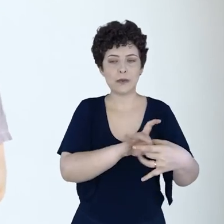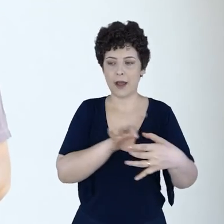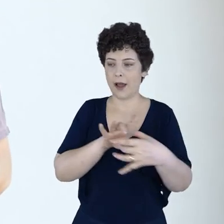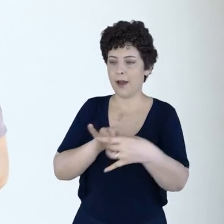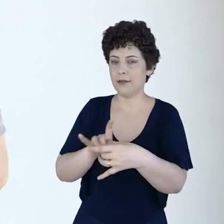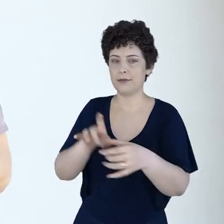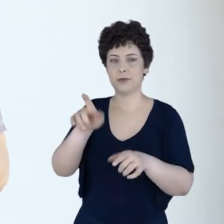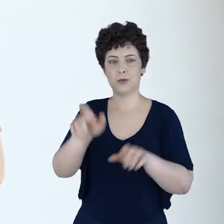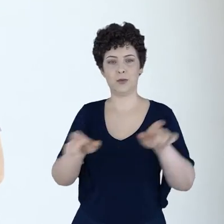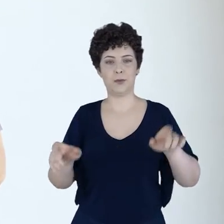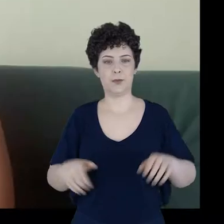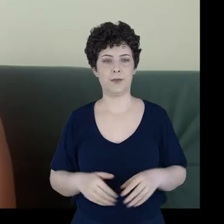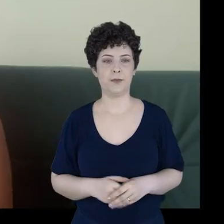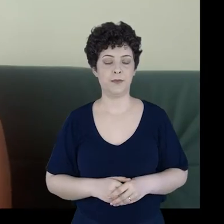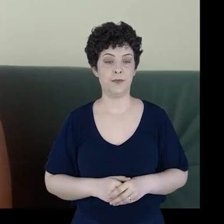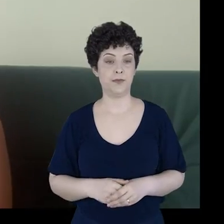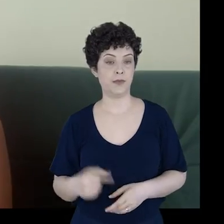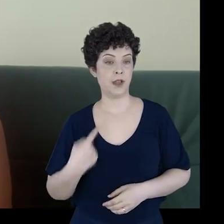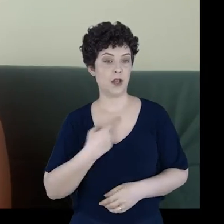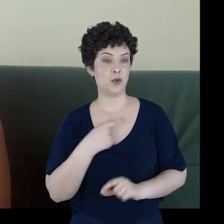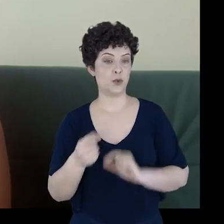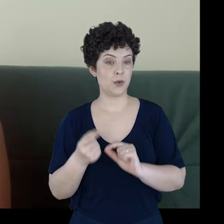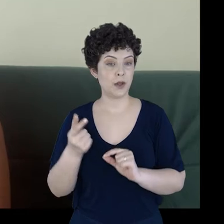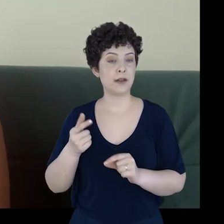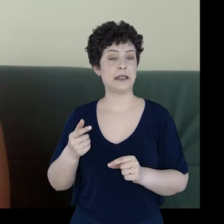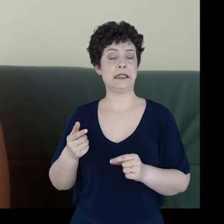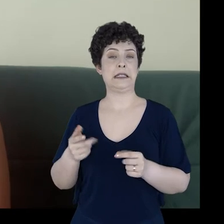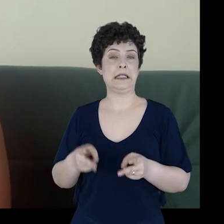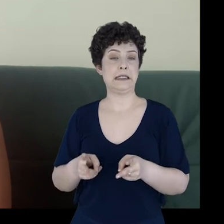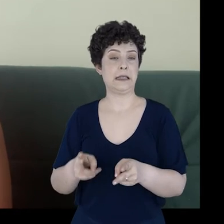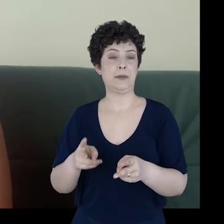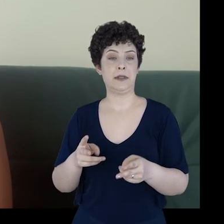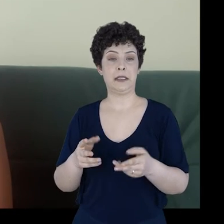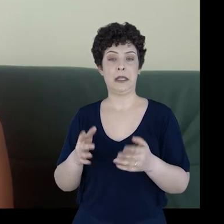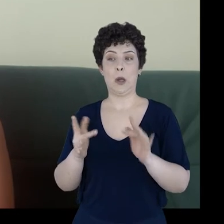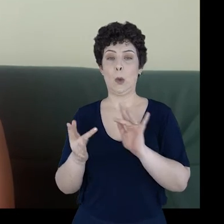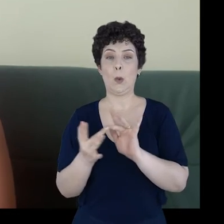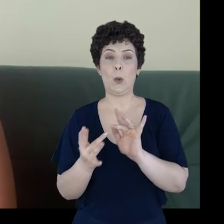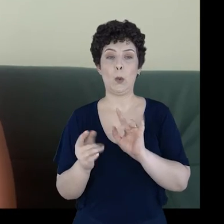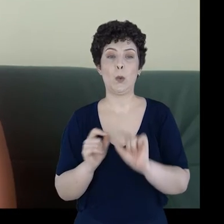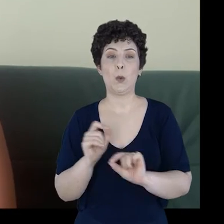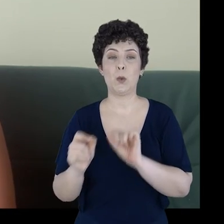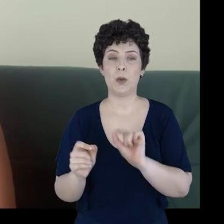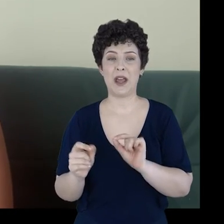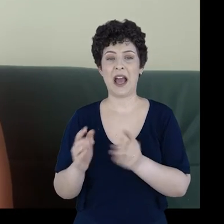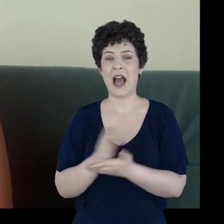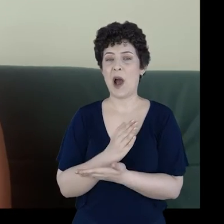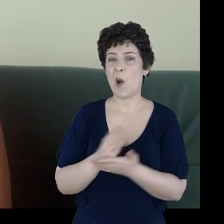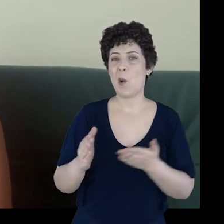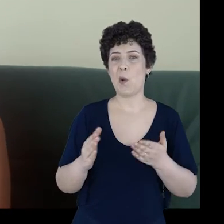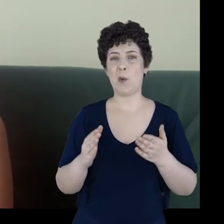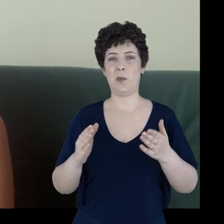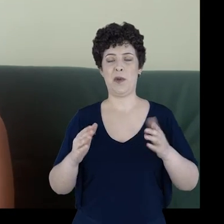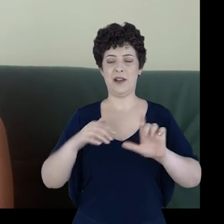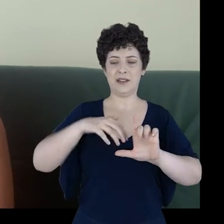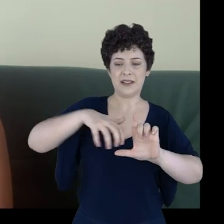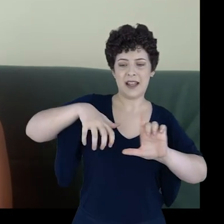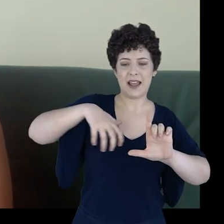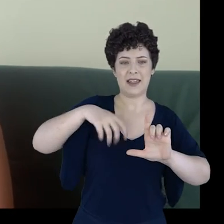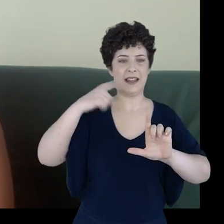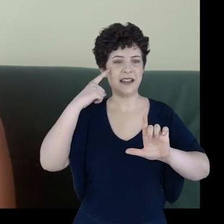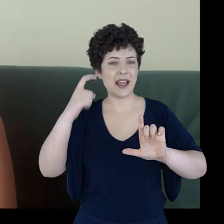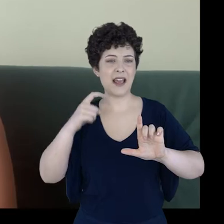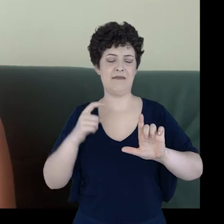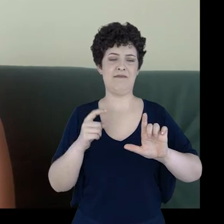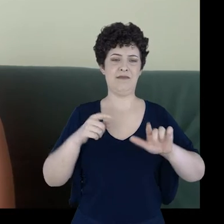algum tipo de relação com o público. A gente acabou tendo que lidar frequentemente... Felipe Faria. ...com o abandono de algumas cenas, de algumas